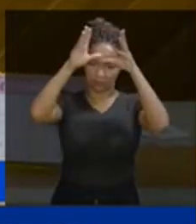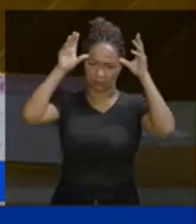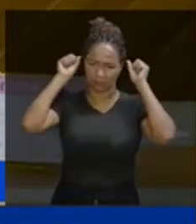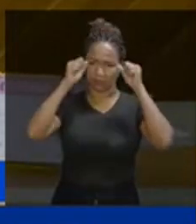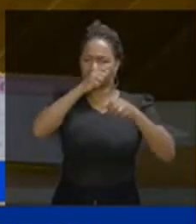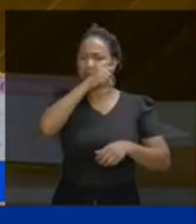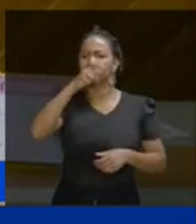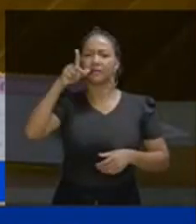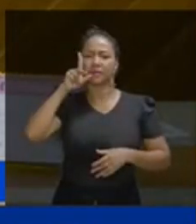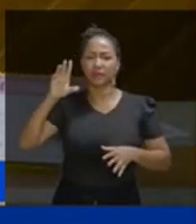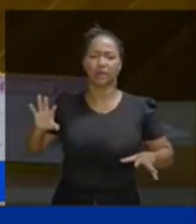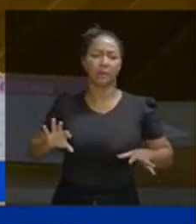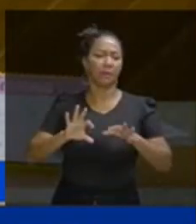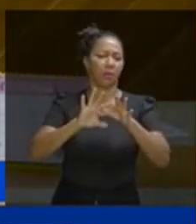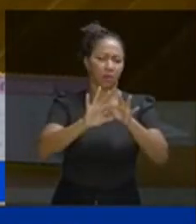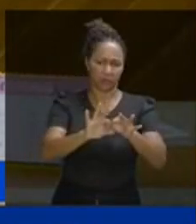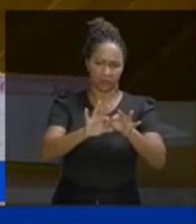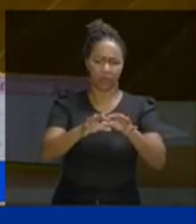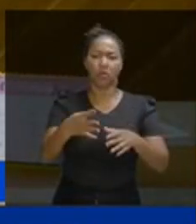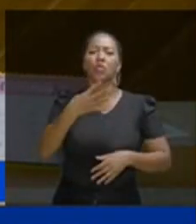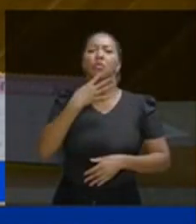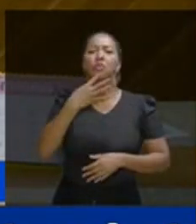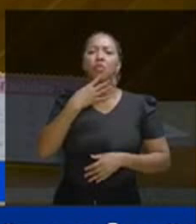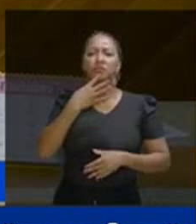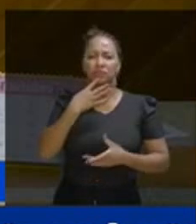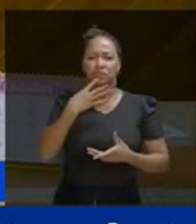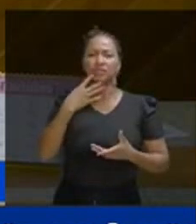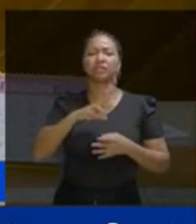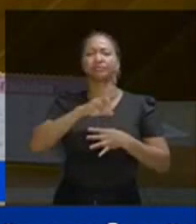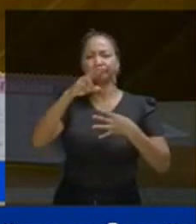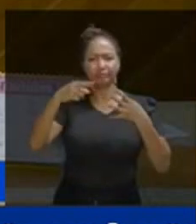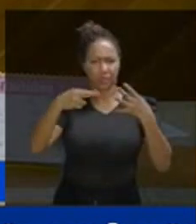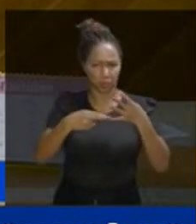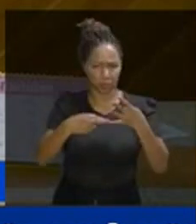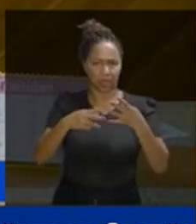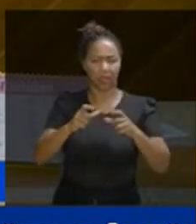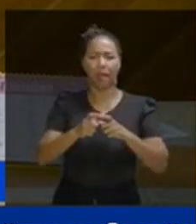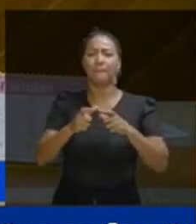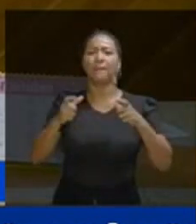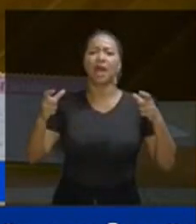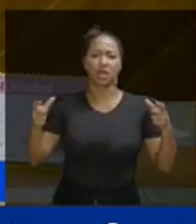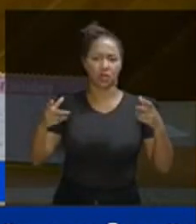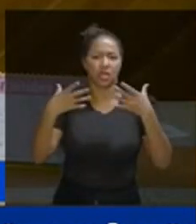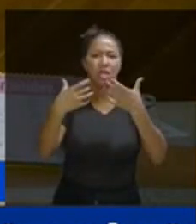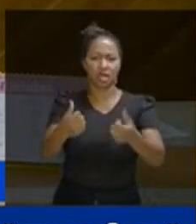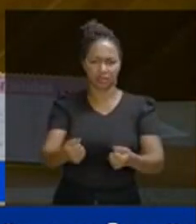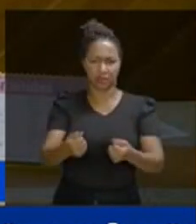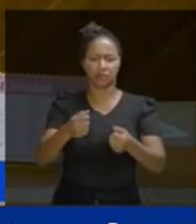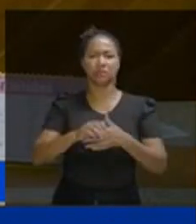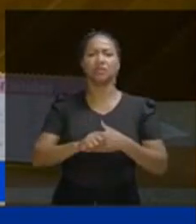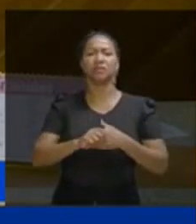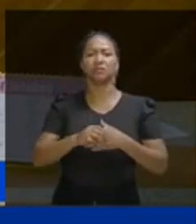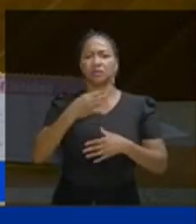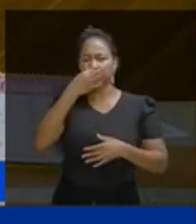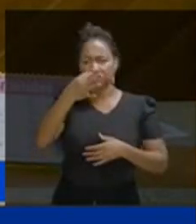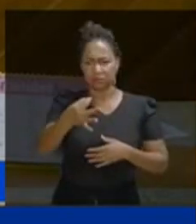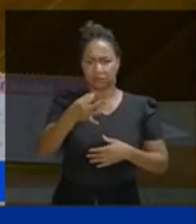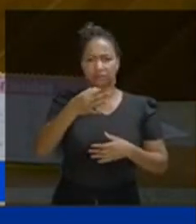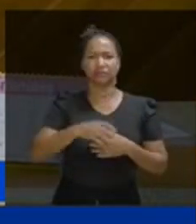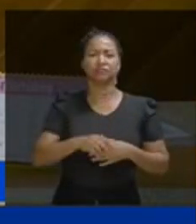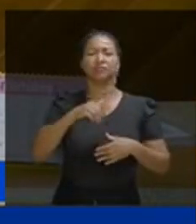do Amapá, por unanimidade, conheceu do agravo regimental e, no mérito, por maioria, deu-lhe provimento dos termos de votos